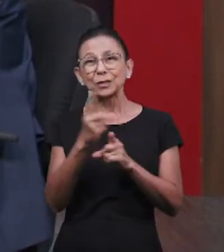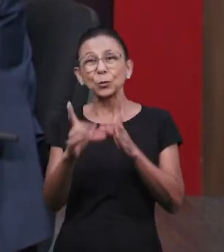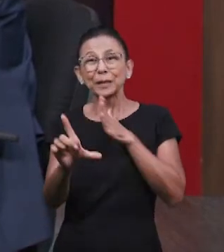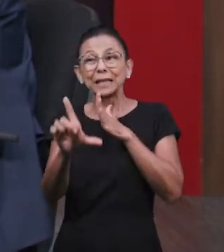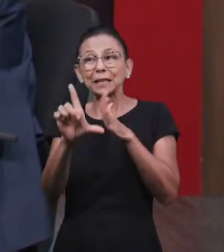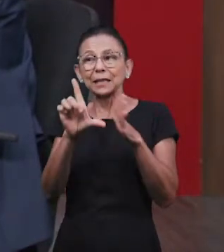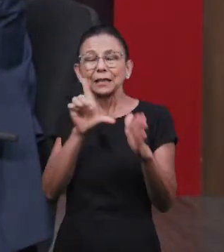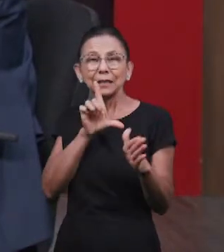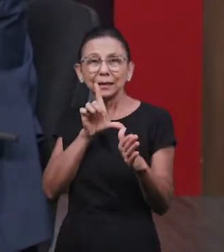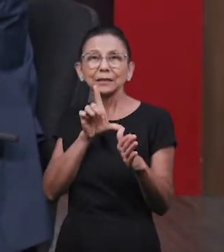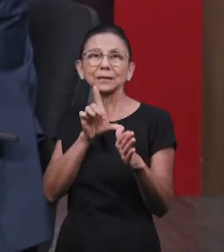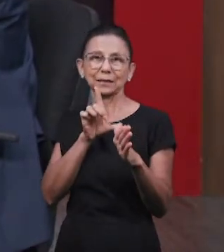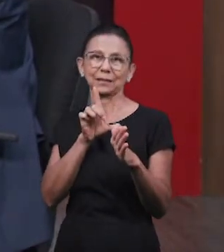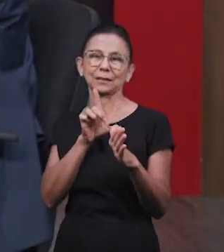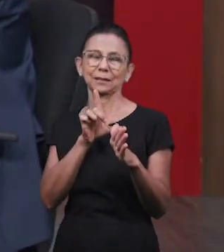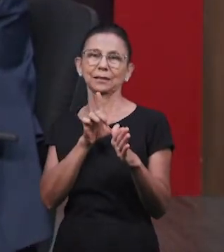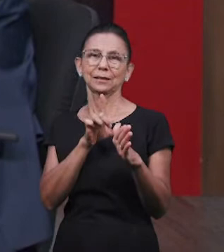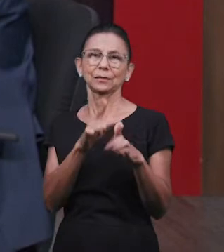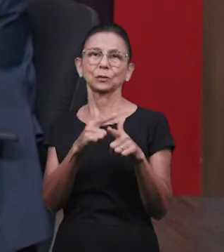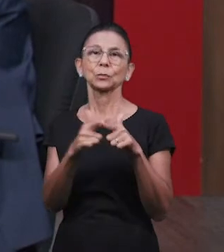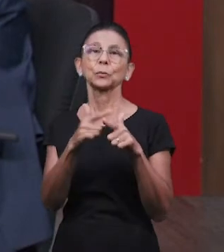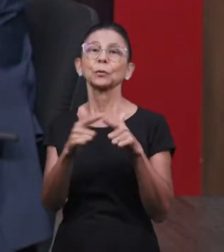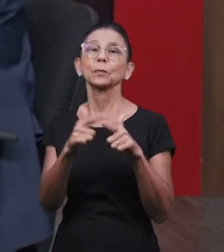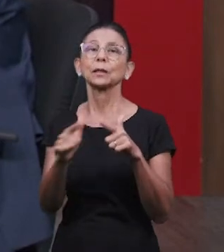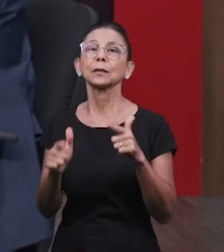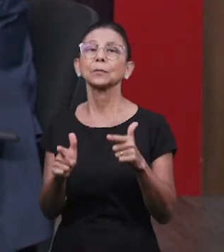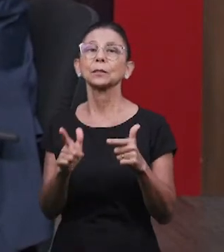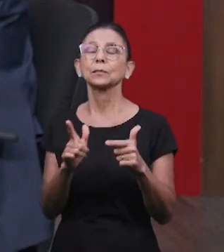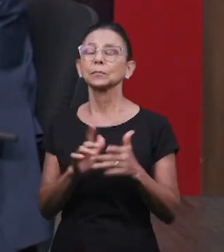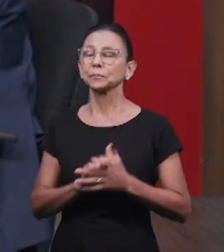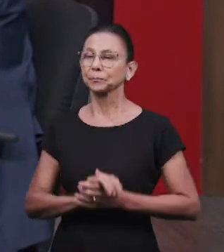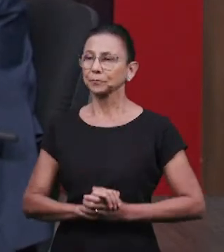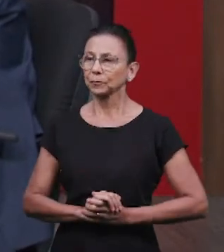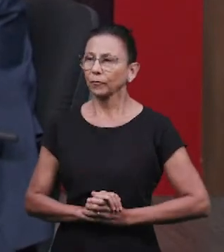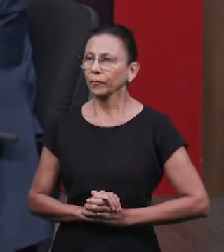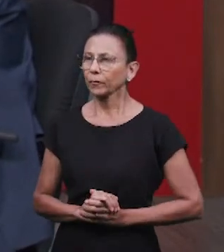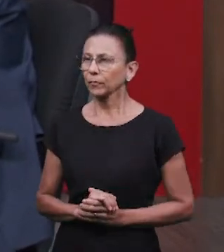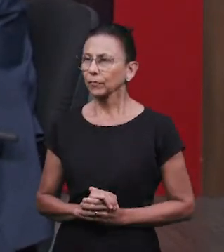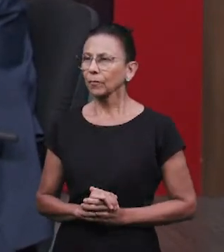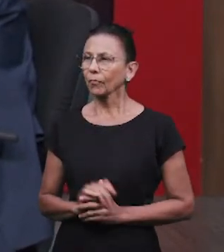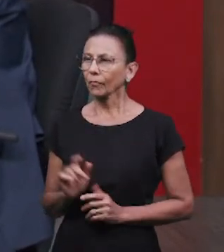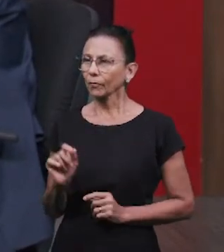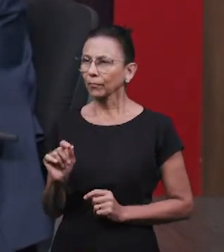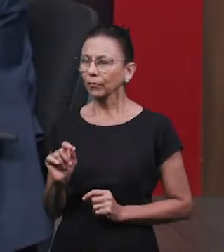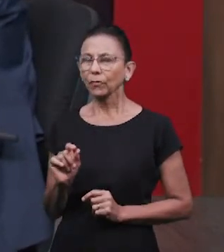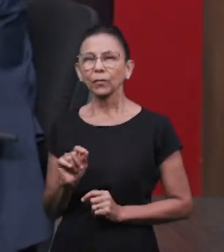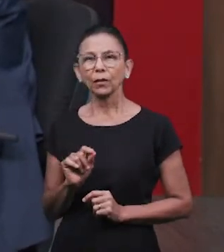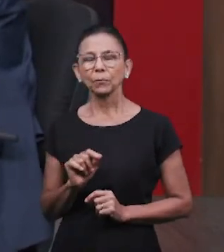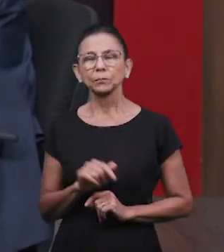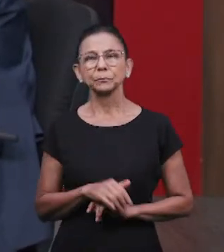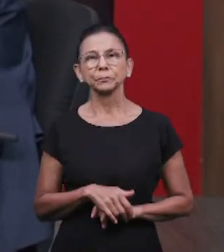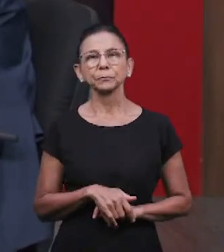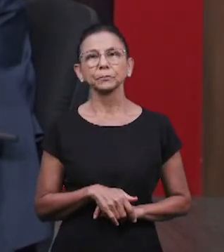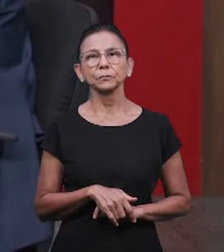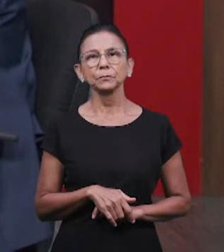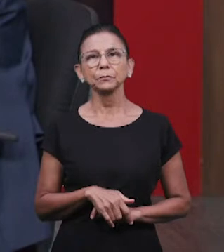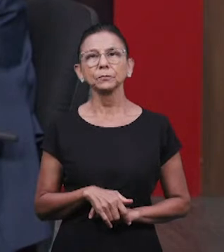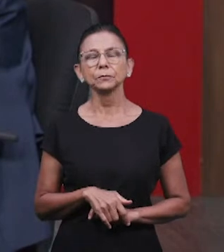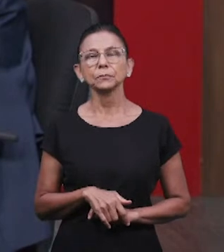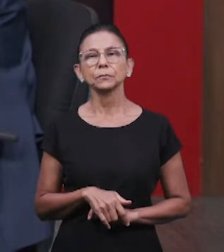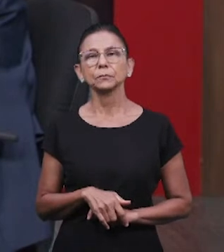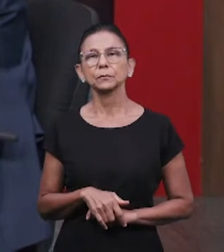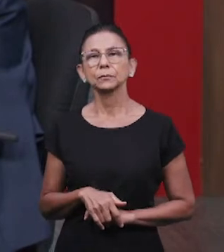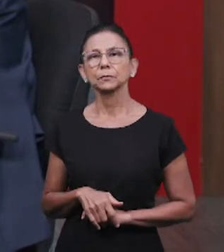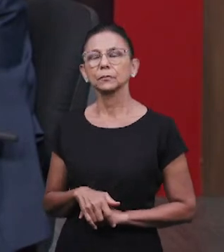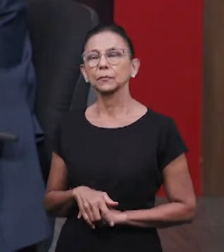demorar muito, procurar um médico, aí que você falou, pediatra, né? O neurologista, né? Eu até entendi. Eu vou perguntar se eu estou correto no